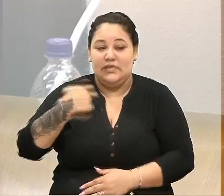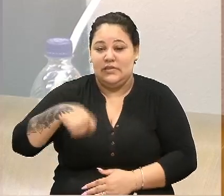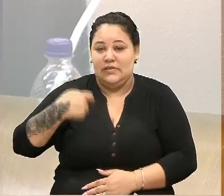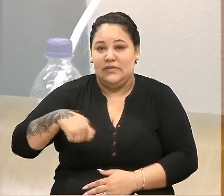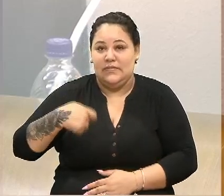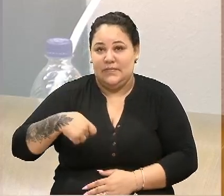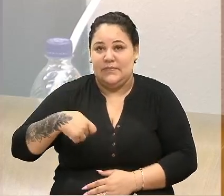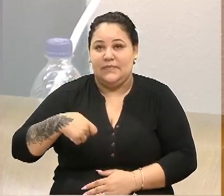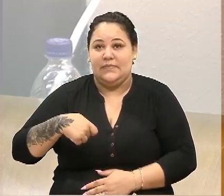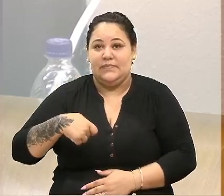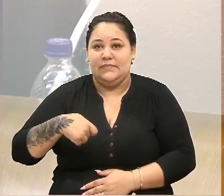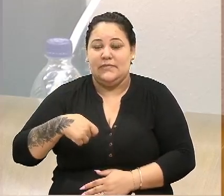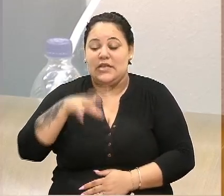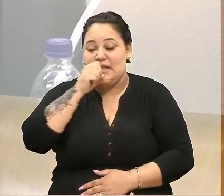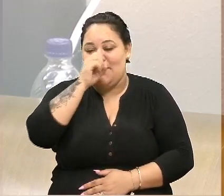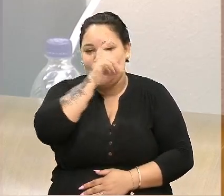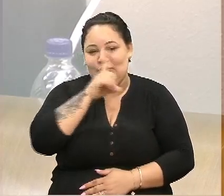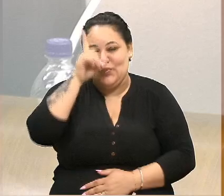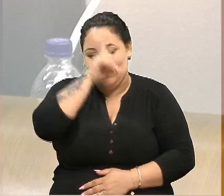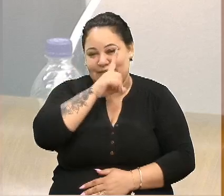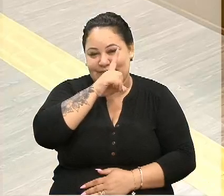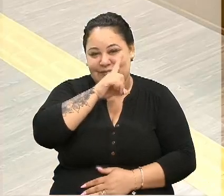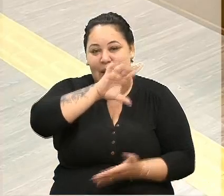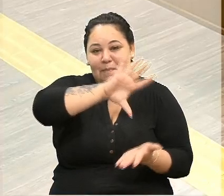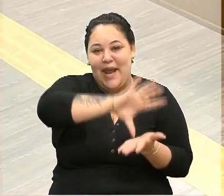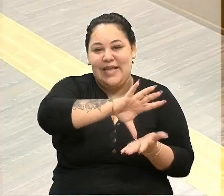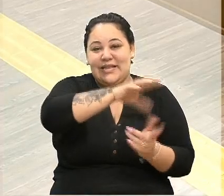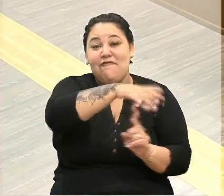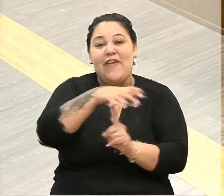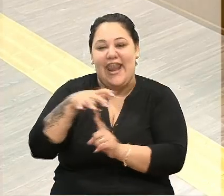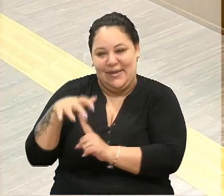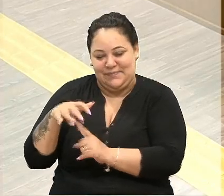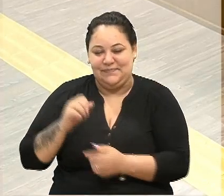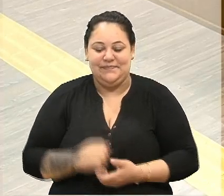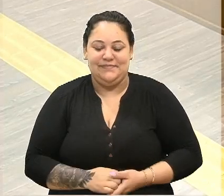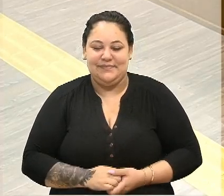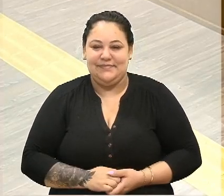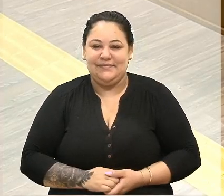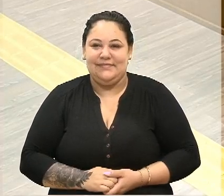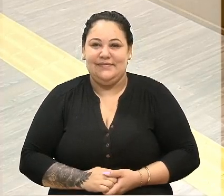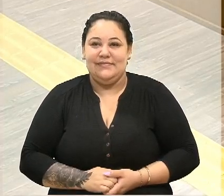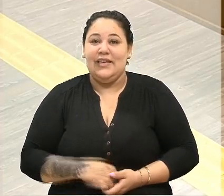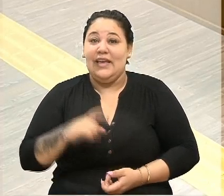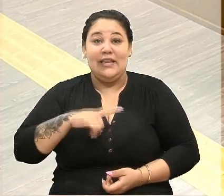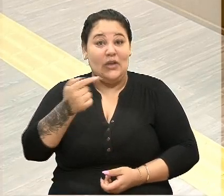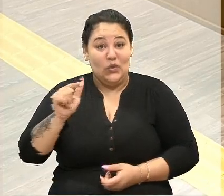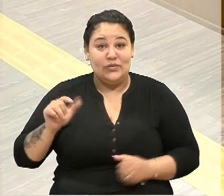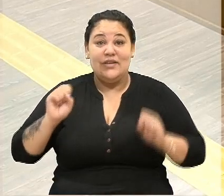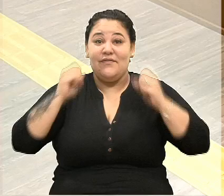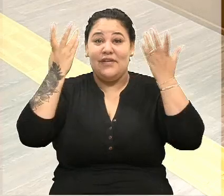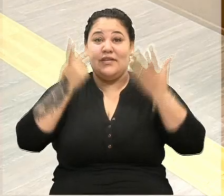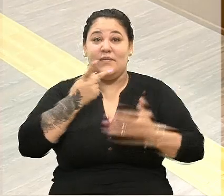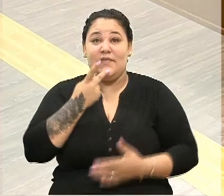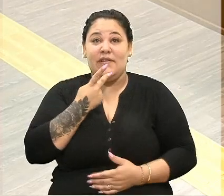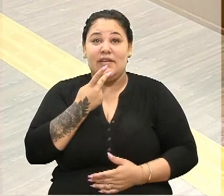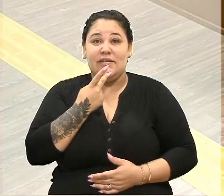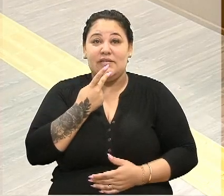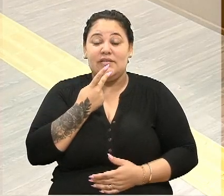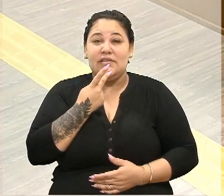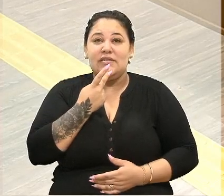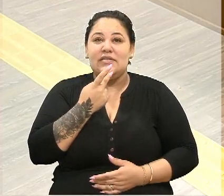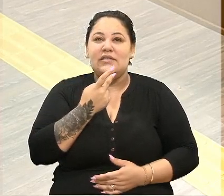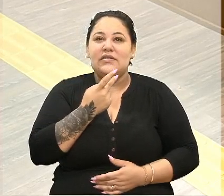Feiras, sábado e domingo. Obrigada. Obrigado, vereadora Marisol. Para concluir, teria tantos outros eventos para a gente poder falar, né? Teve o Serva Serra aqui com